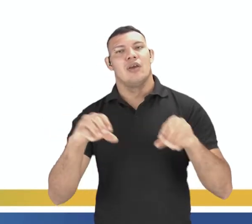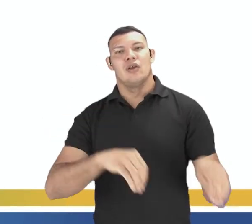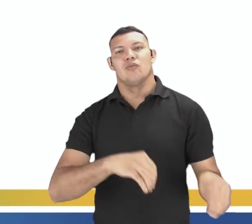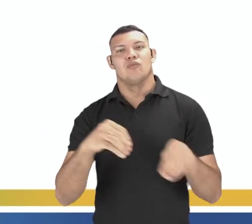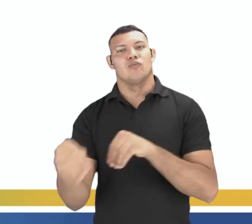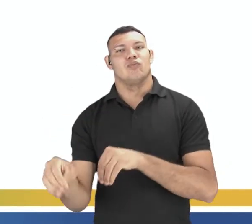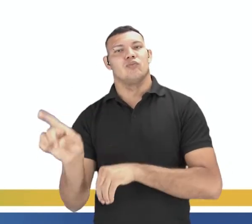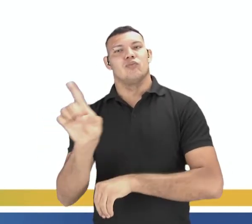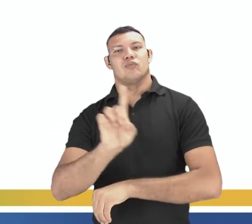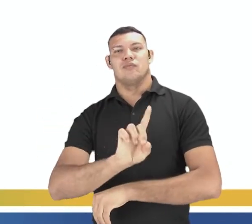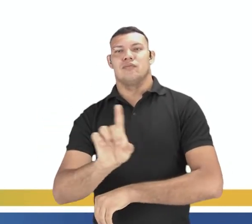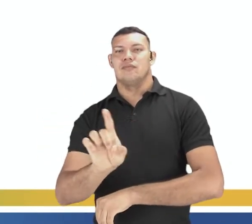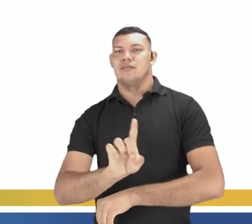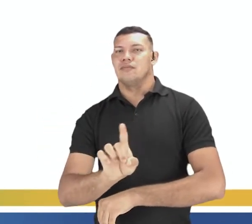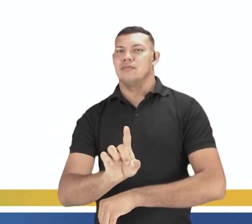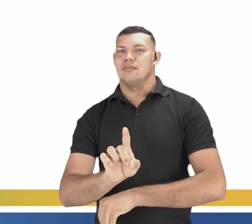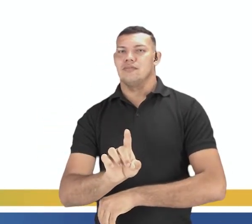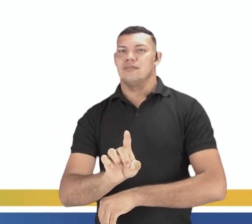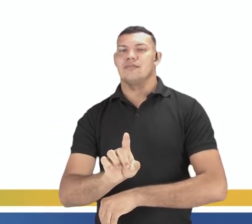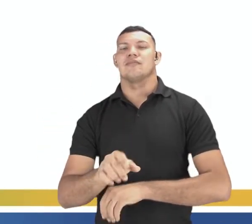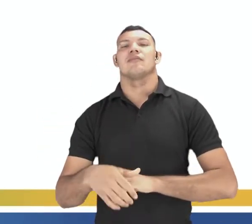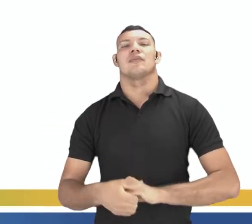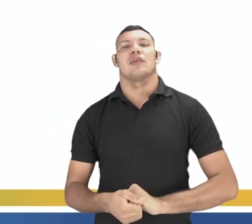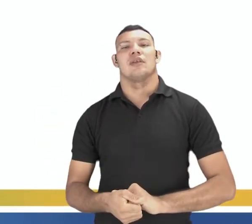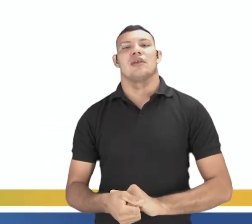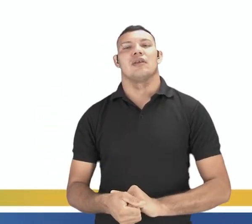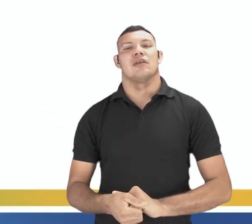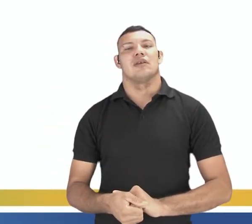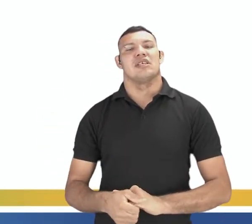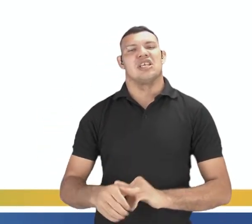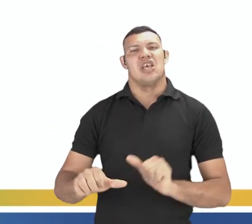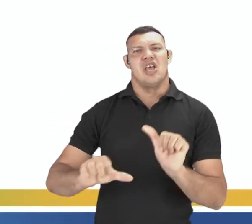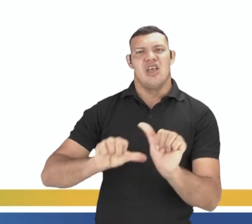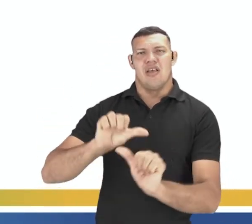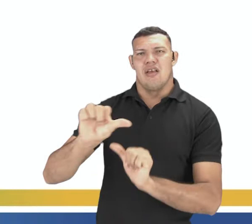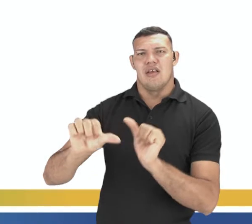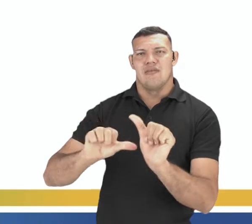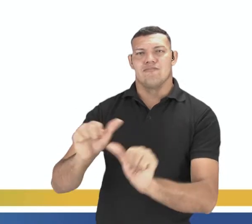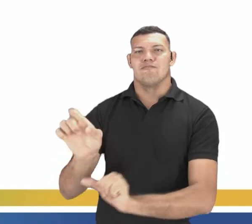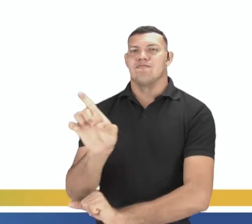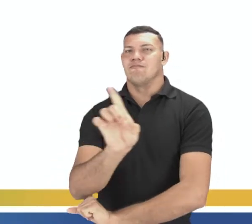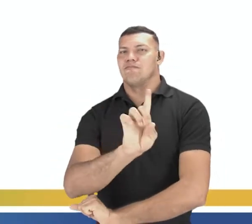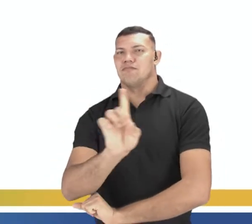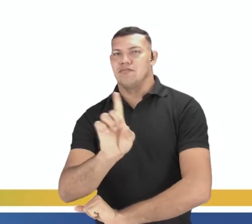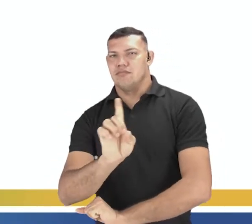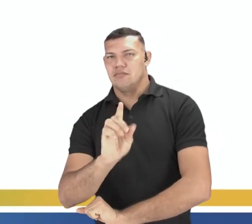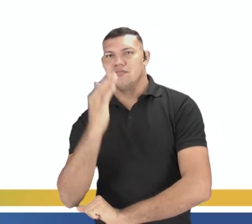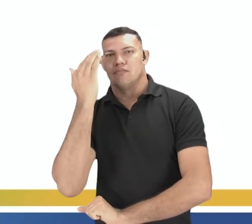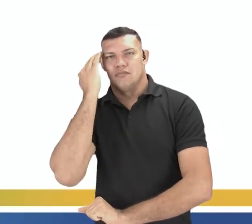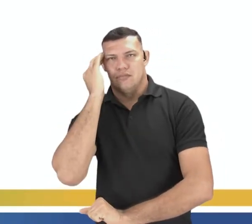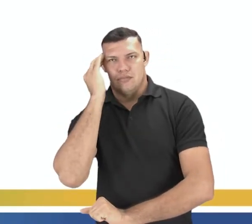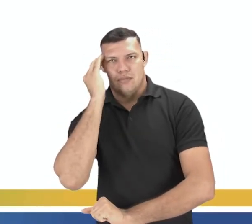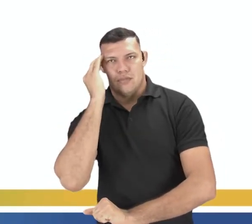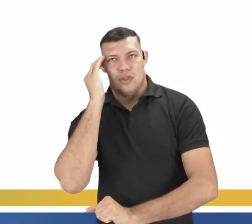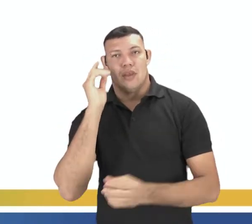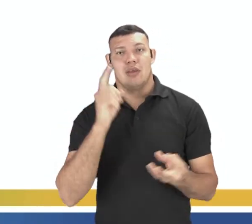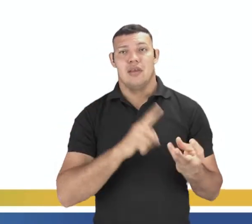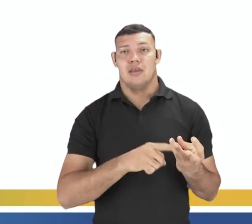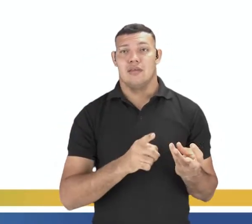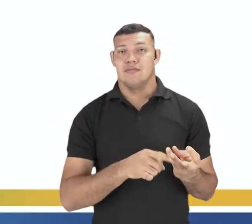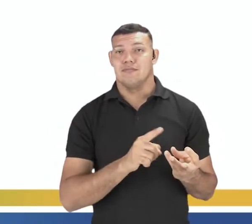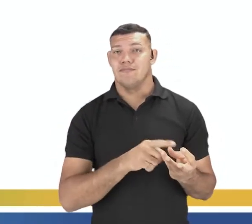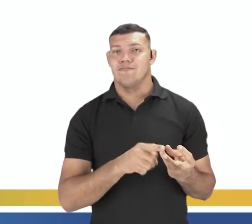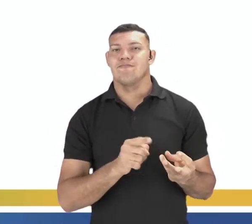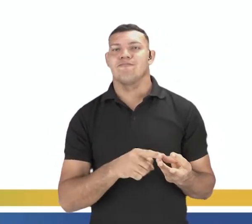se modifica, que não sofre alteração, que não sofre variação. Então, a vogal temática é